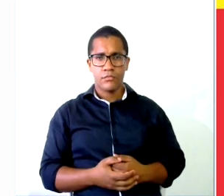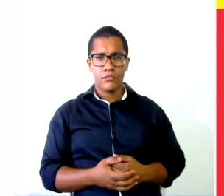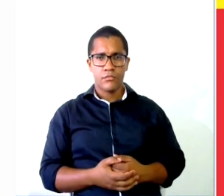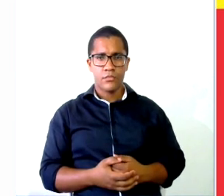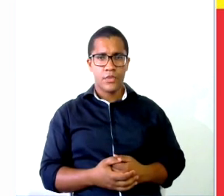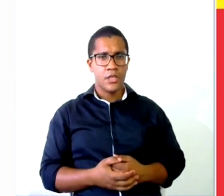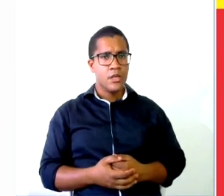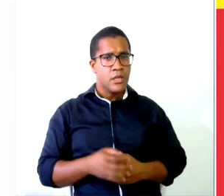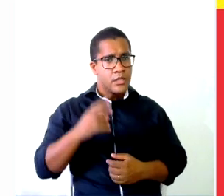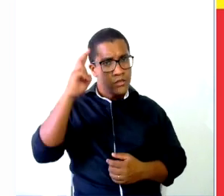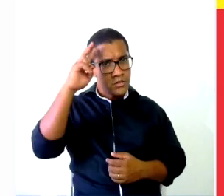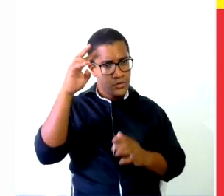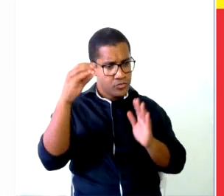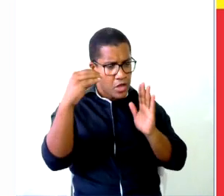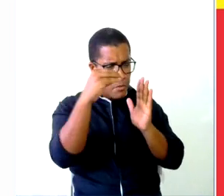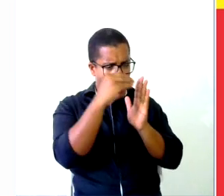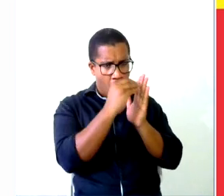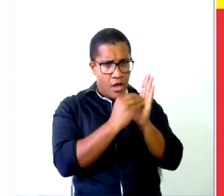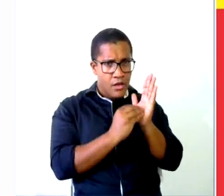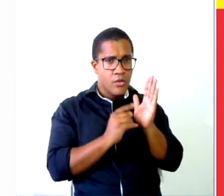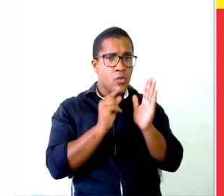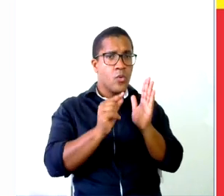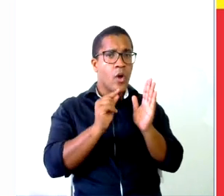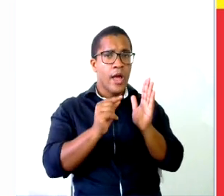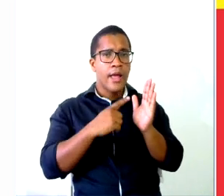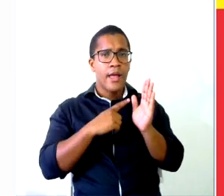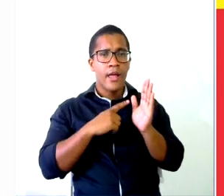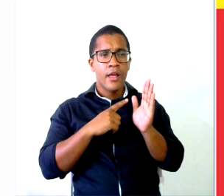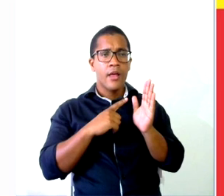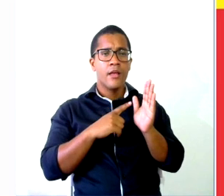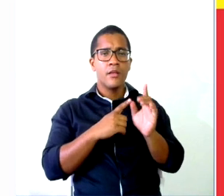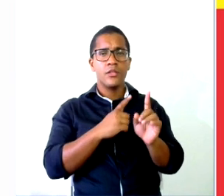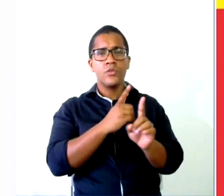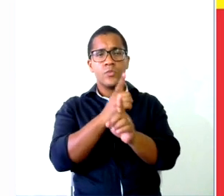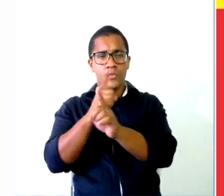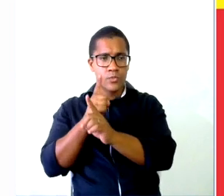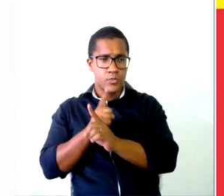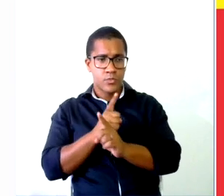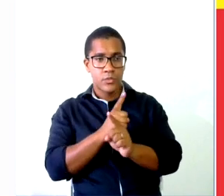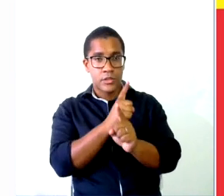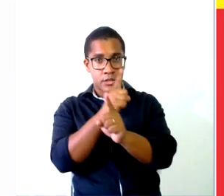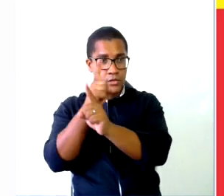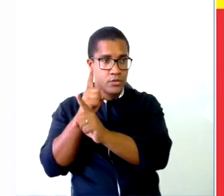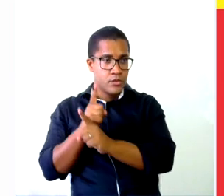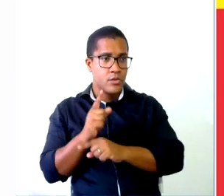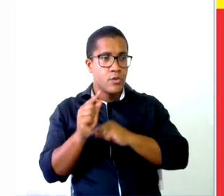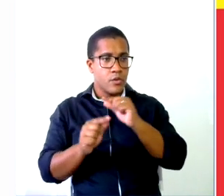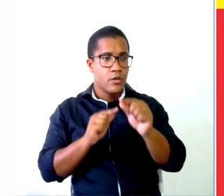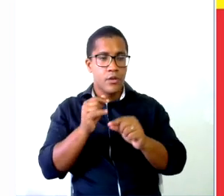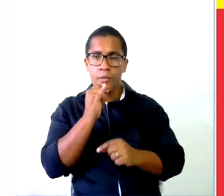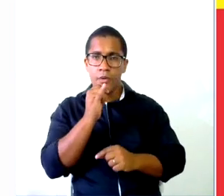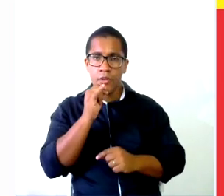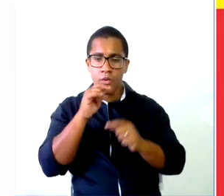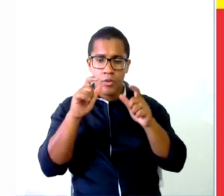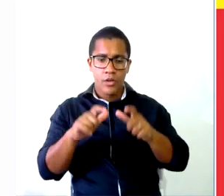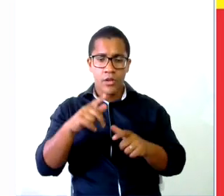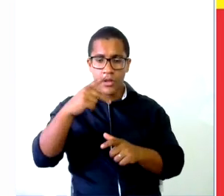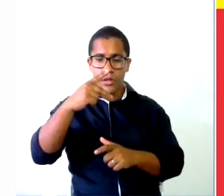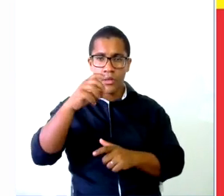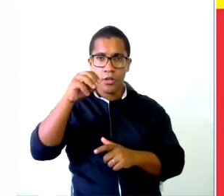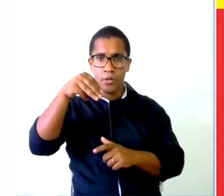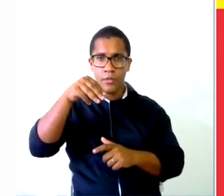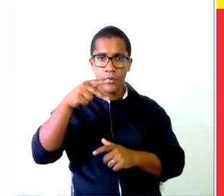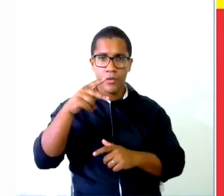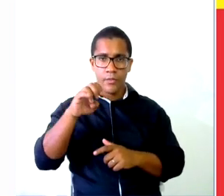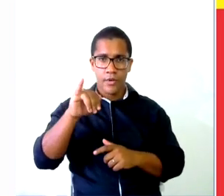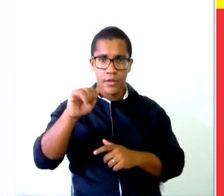pouco evocada pelos historiadores, era uma realidade constatada, por exemplo, em